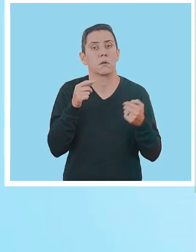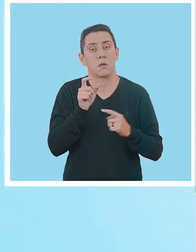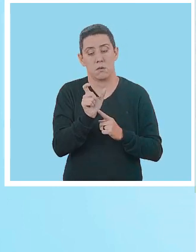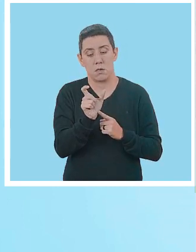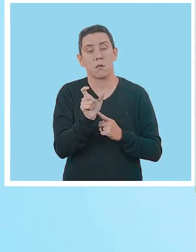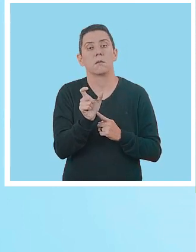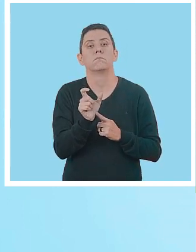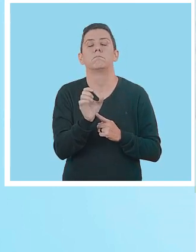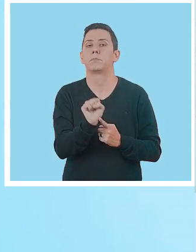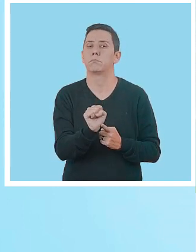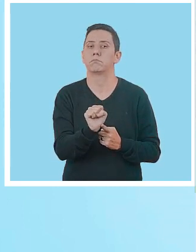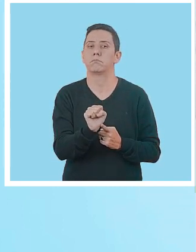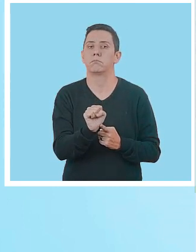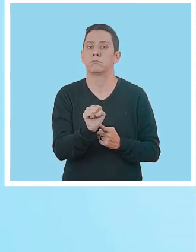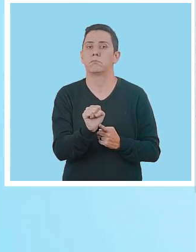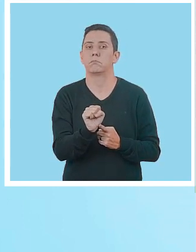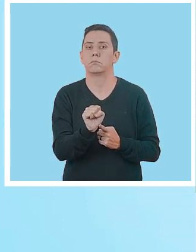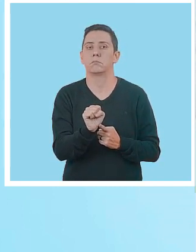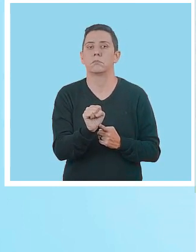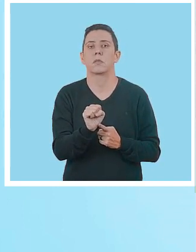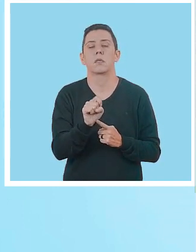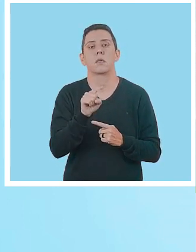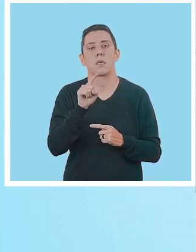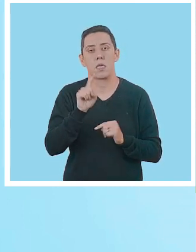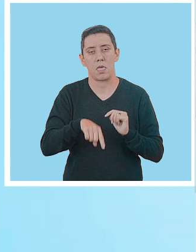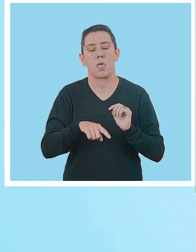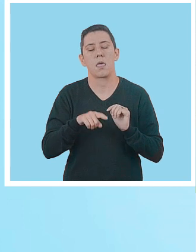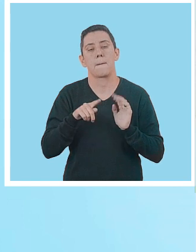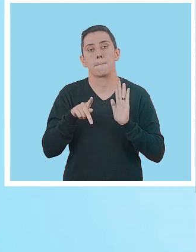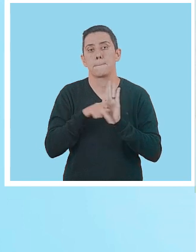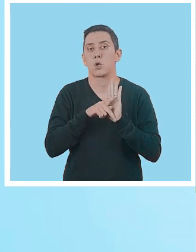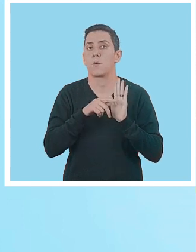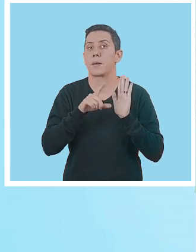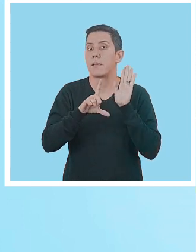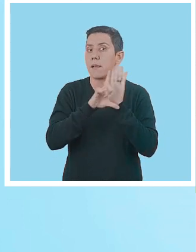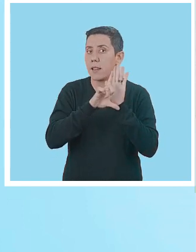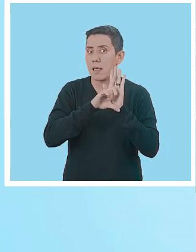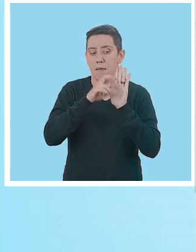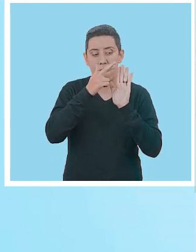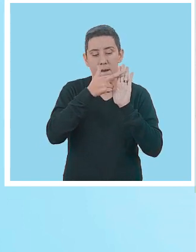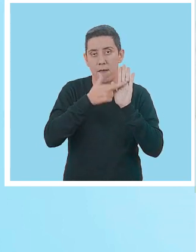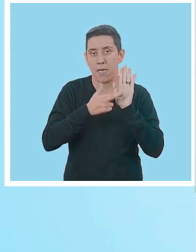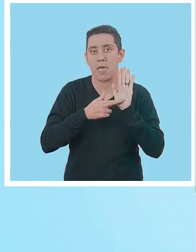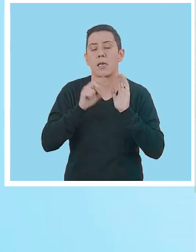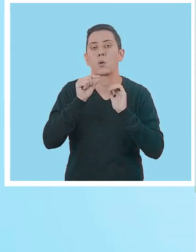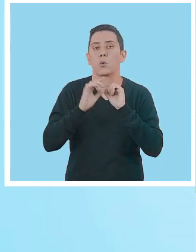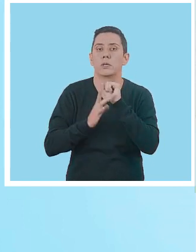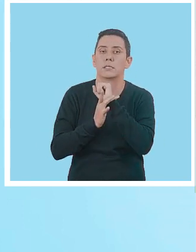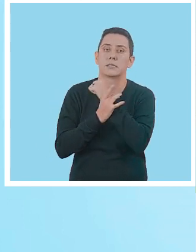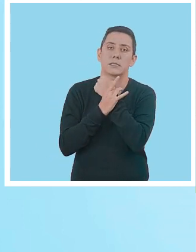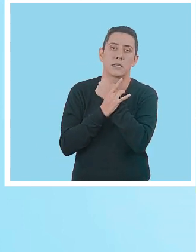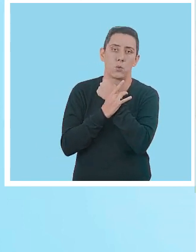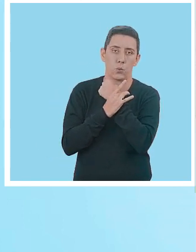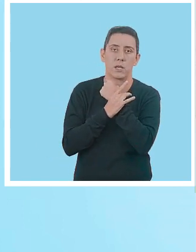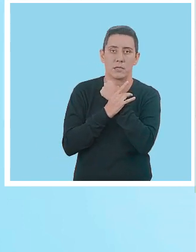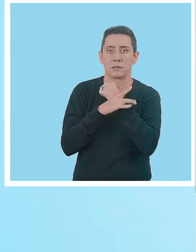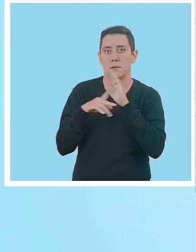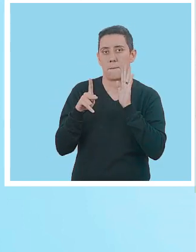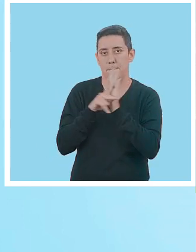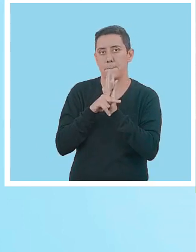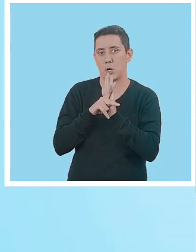inversor também para de falhar tá isso aqui é uma norma é é um procedimento de a chamar antigamento